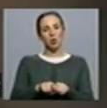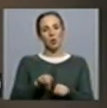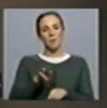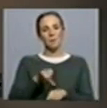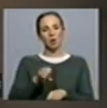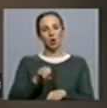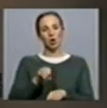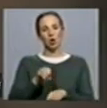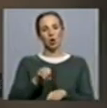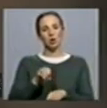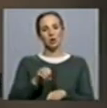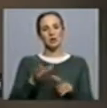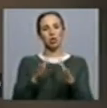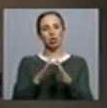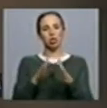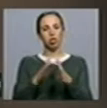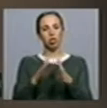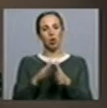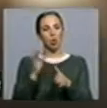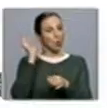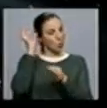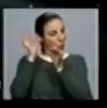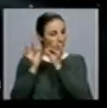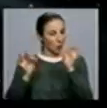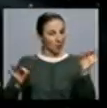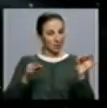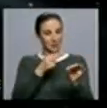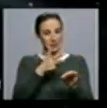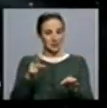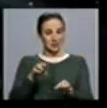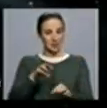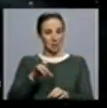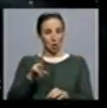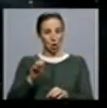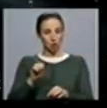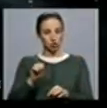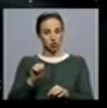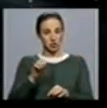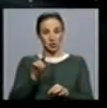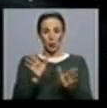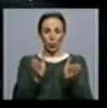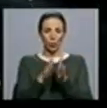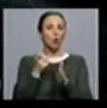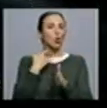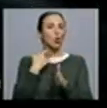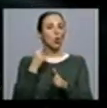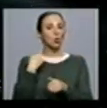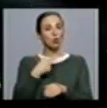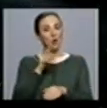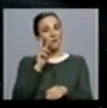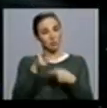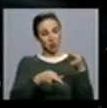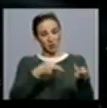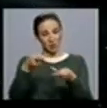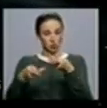tamanho dos grãos de poeira. Para teres uma pequena ideia, o cabelo humano tem cerca de 100 micros de largura. Portanto, este é o grau de precisão com que nós temos. Portanto,